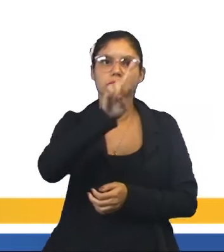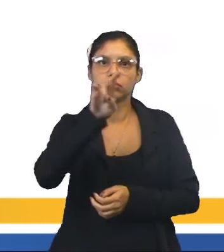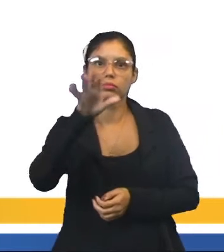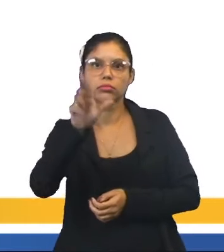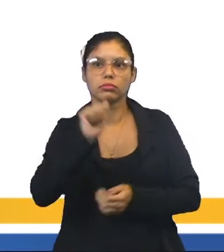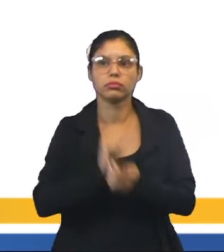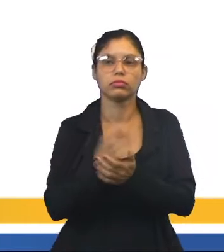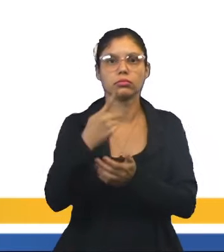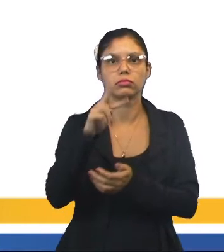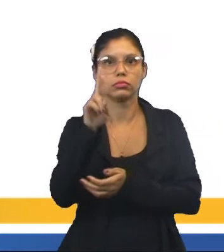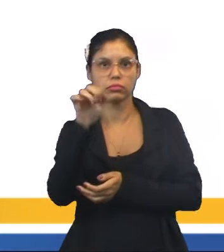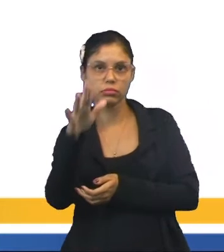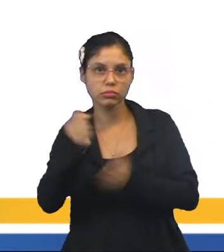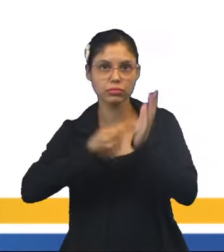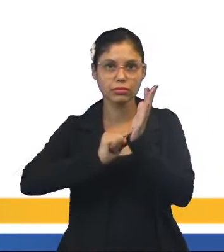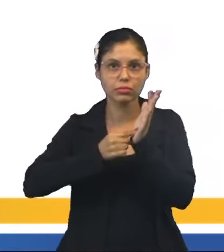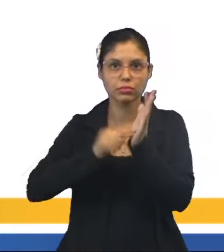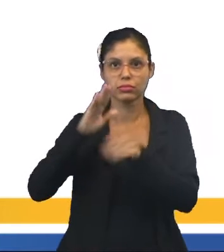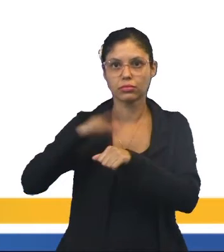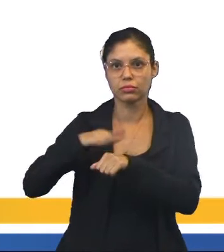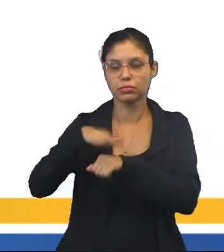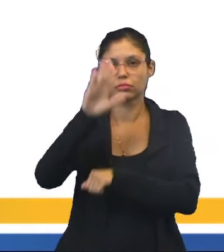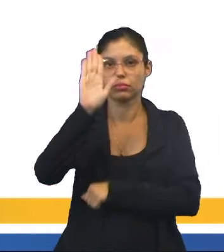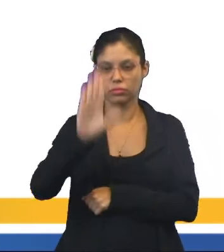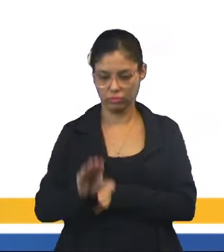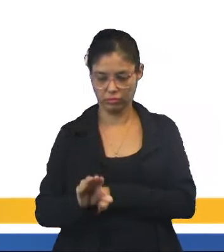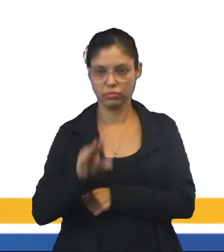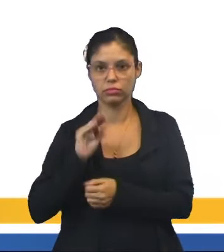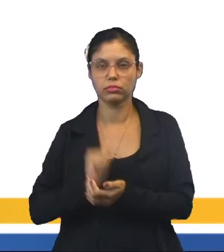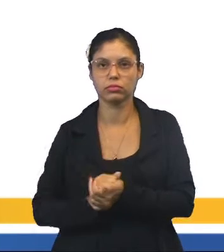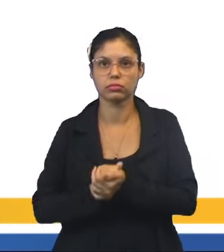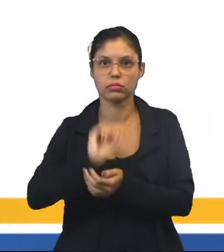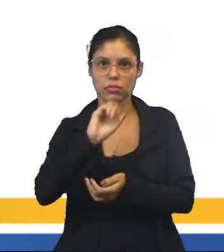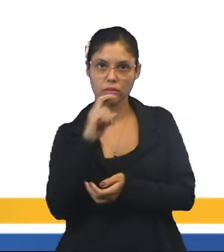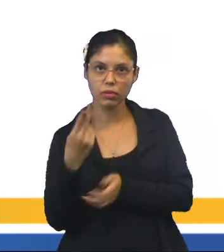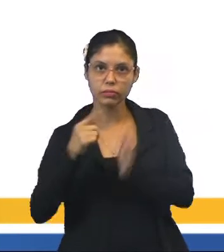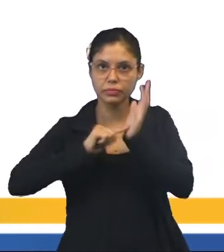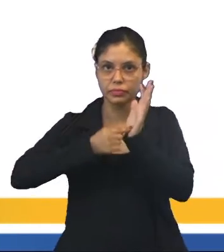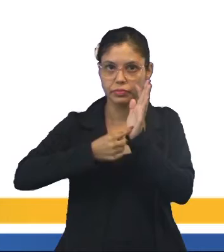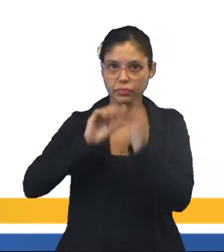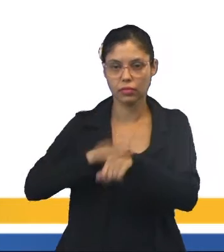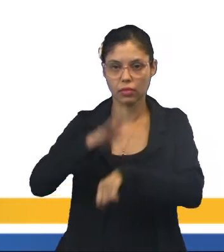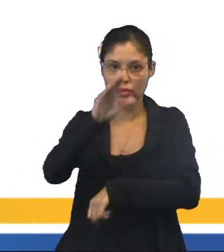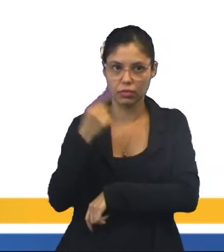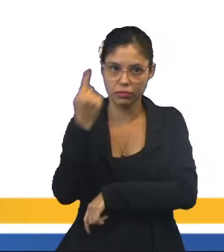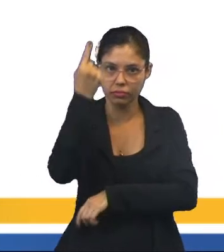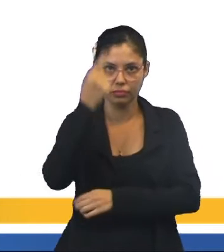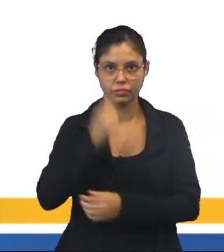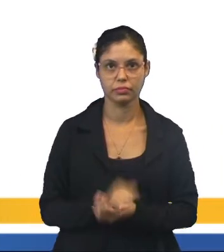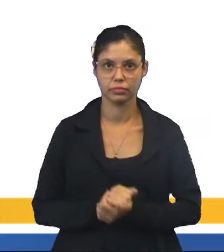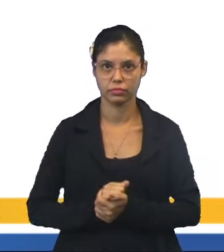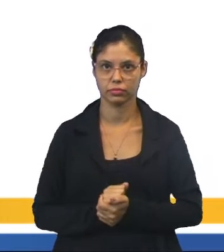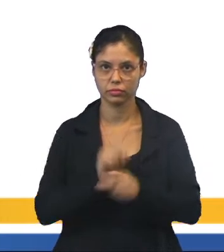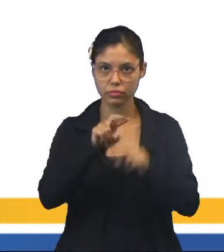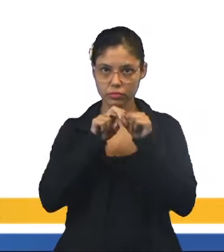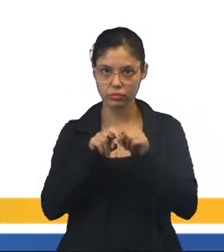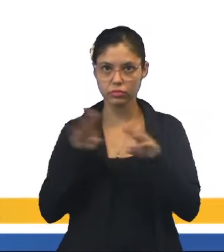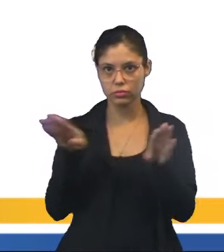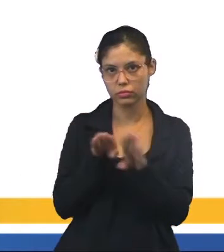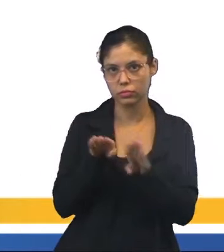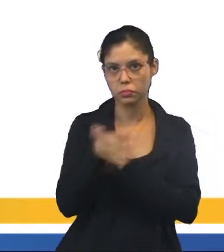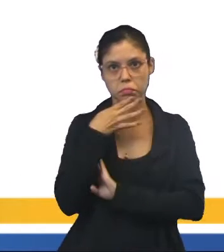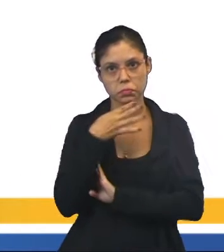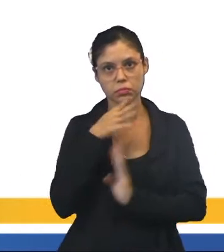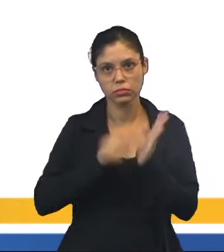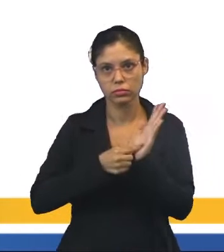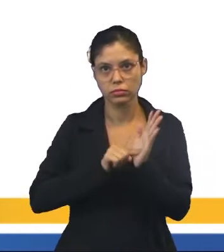parábola é o seu ponto mais baixo, tá? Ou o seu ponto mais alto. Por isso, também